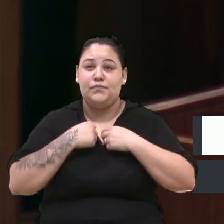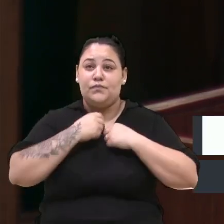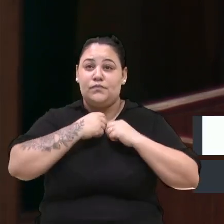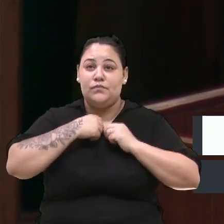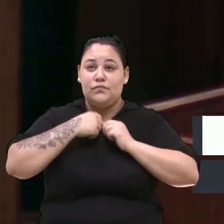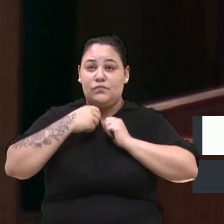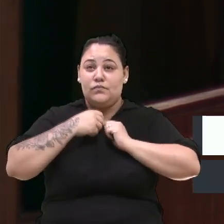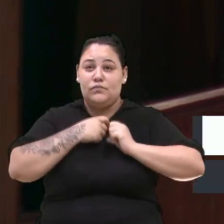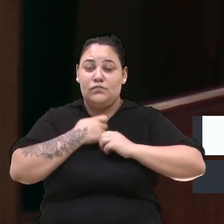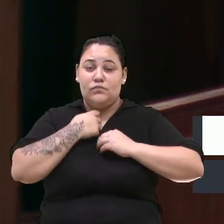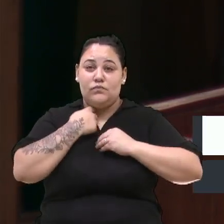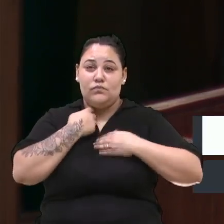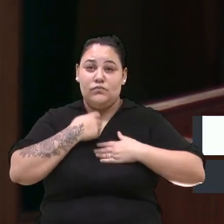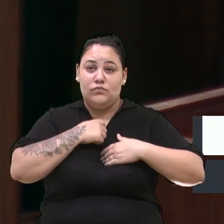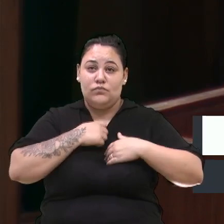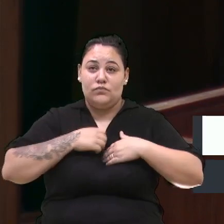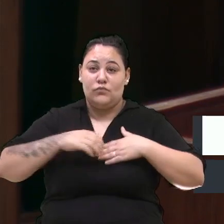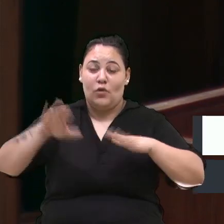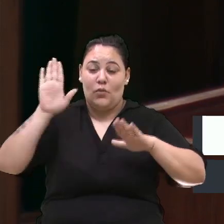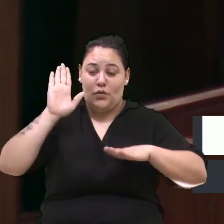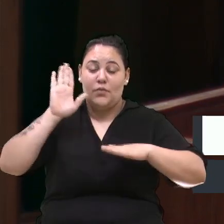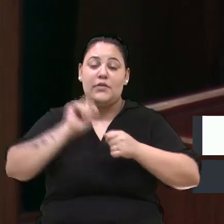Então, promessa cumprida.